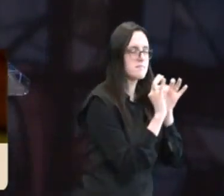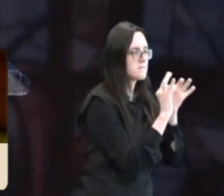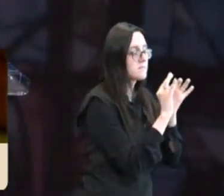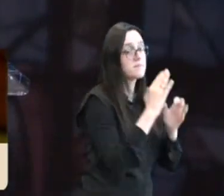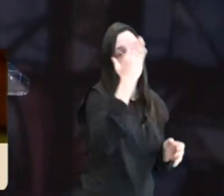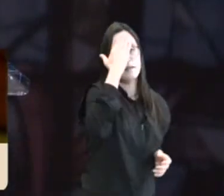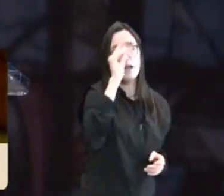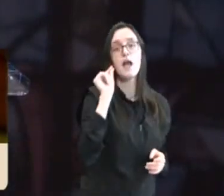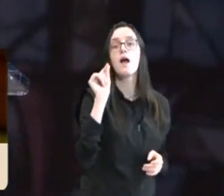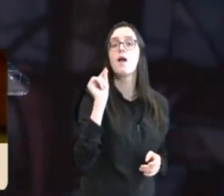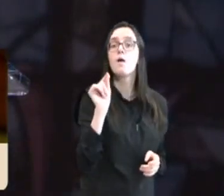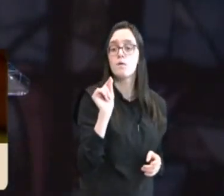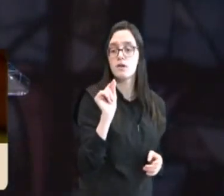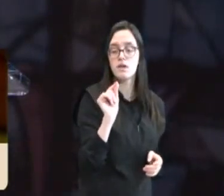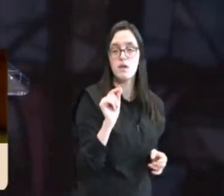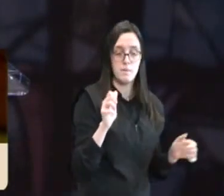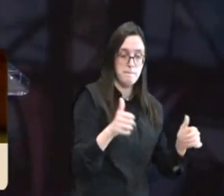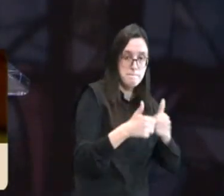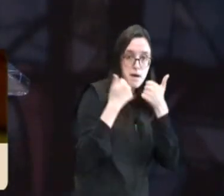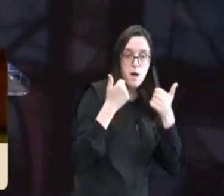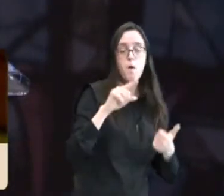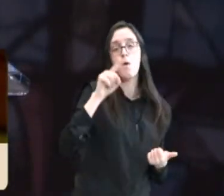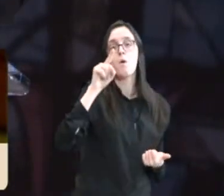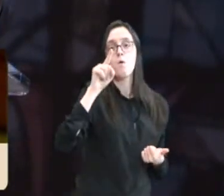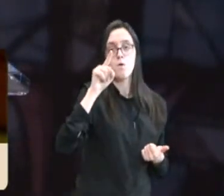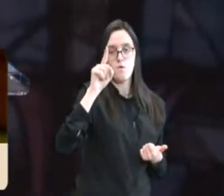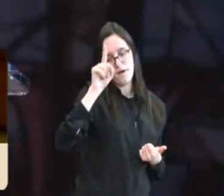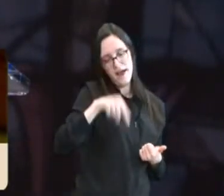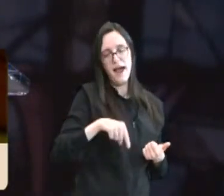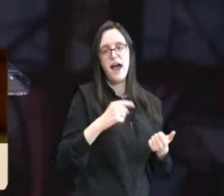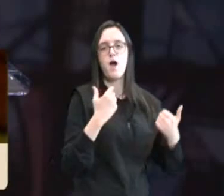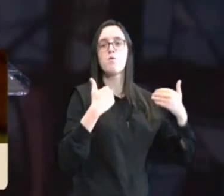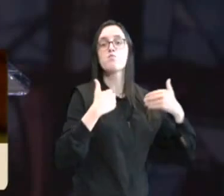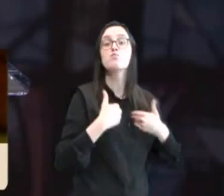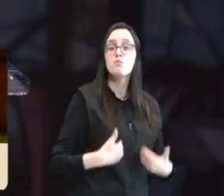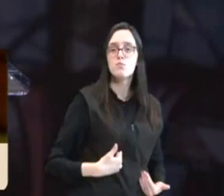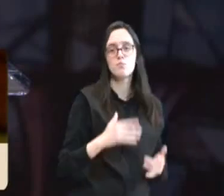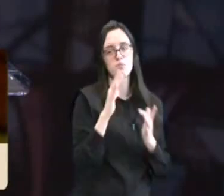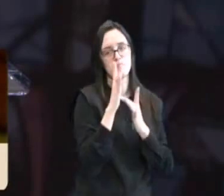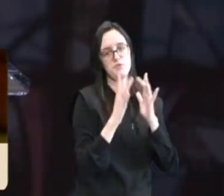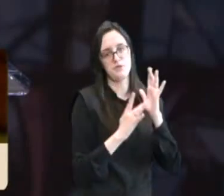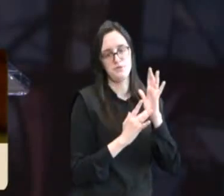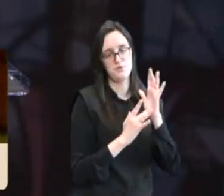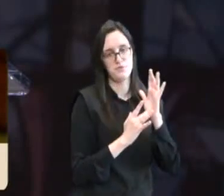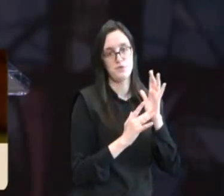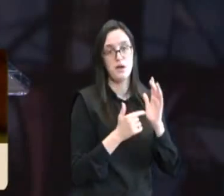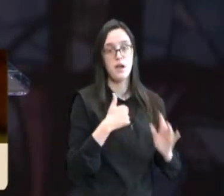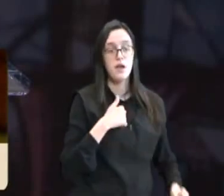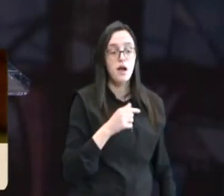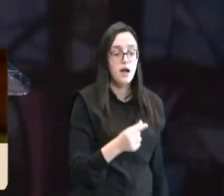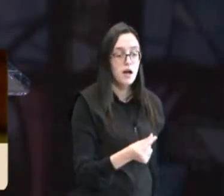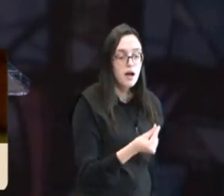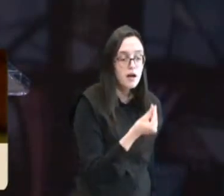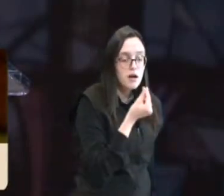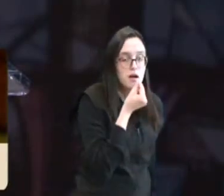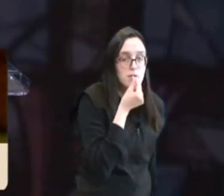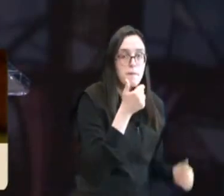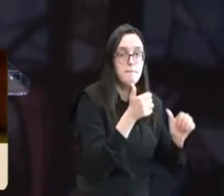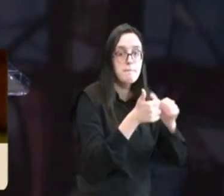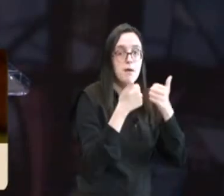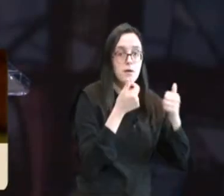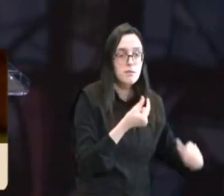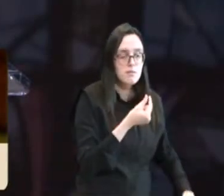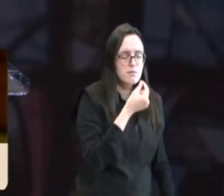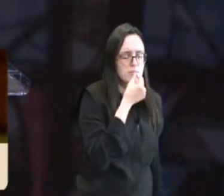saber que o pão é o corpo, simboliza o corpo de Jesus. Quando eu como aquele pão, a nossa mente